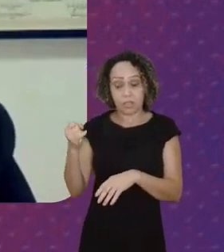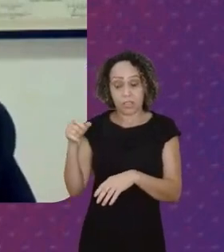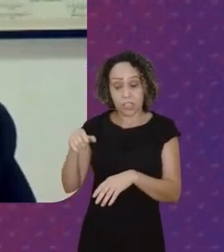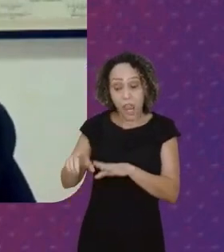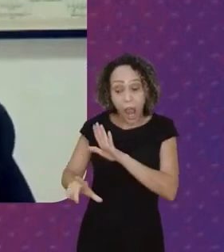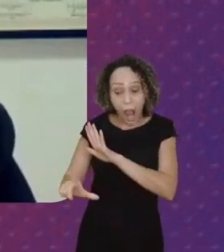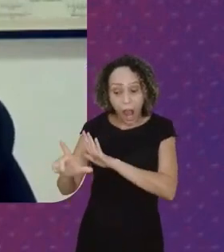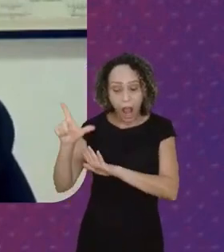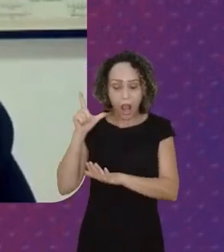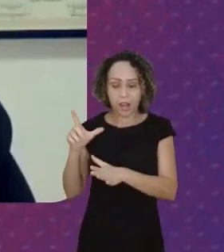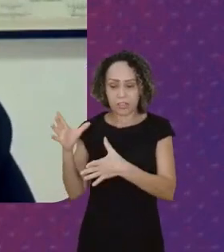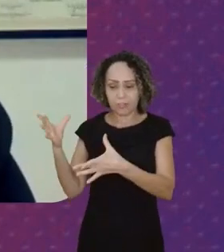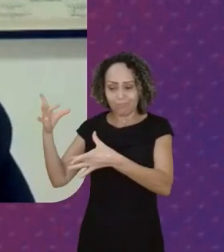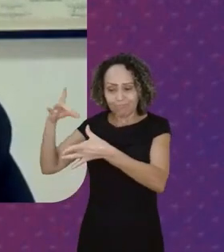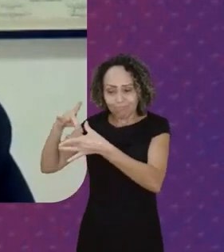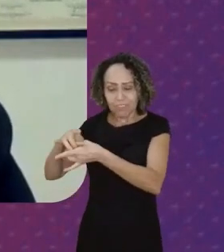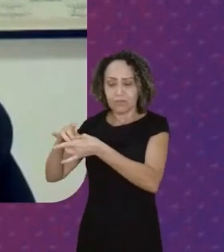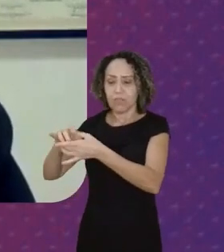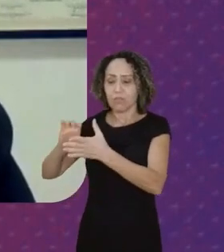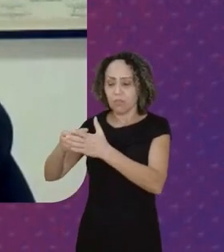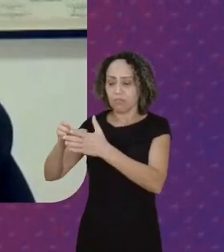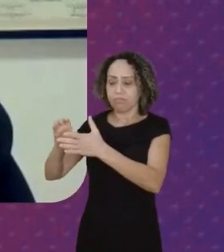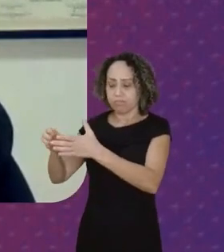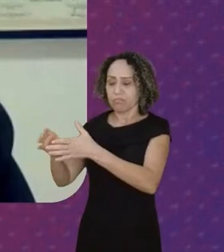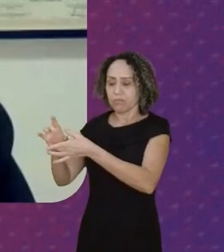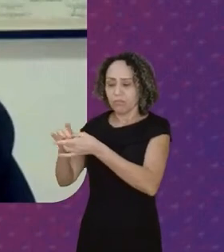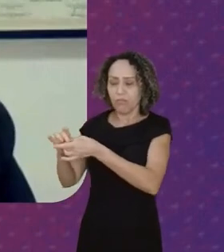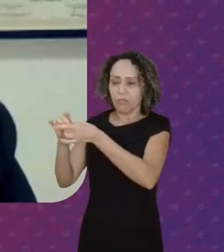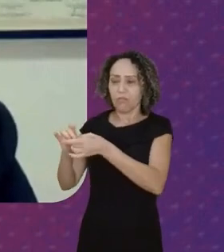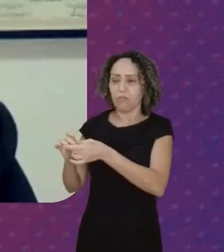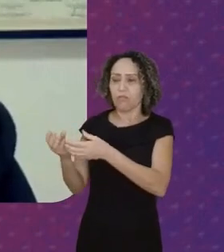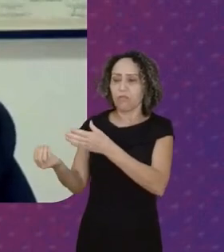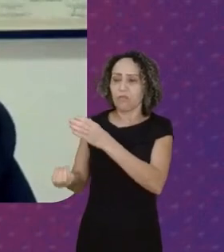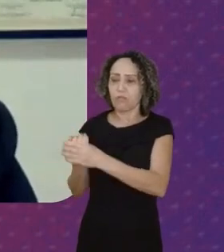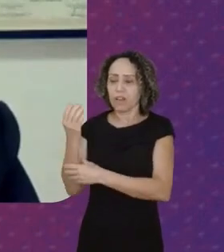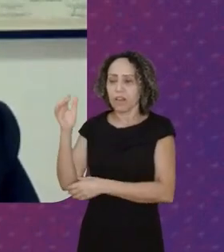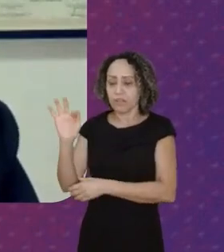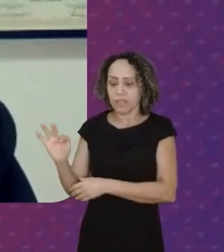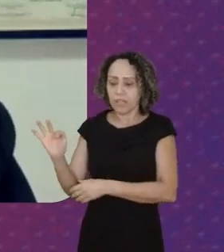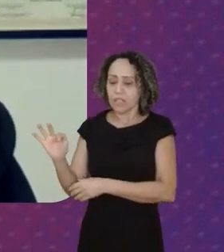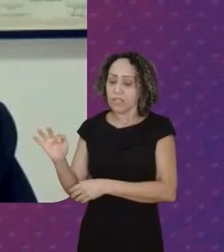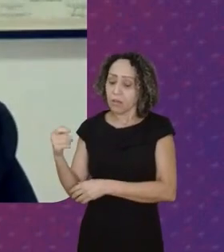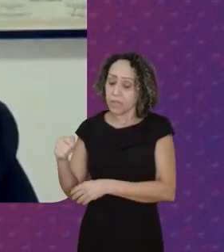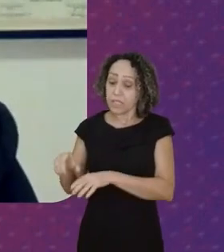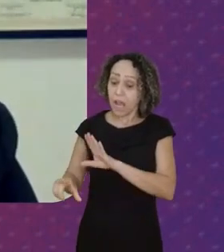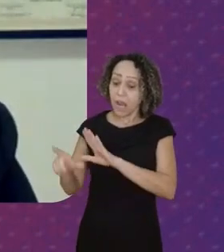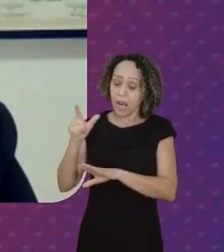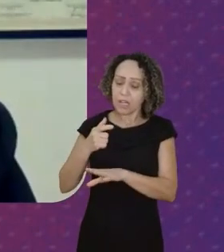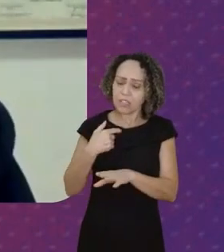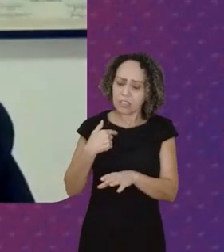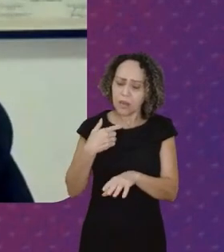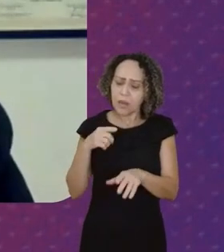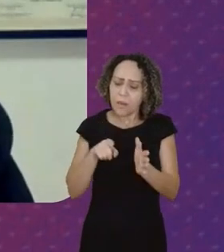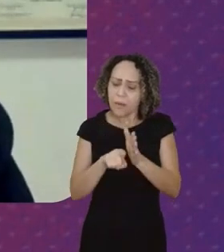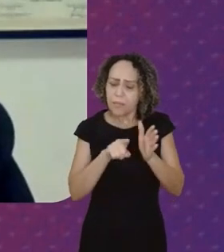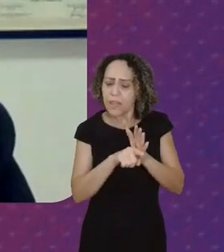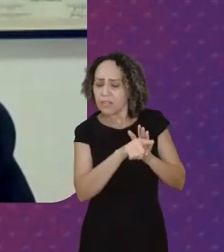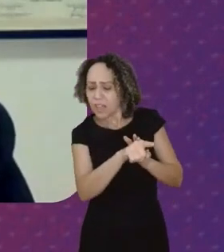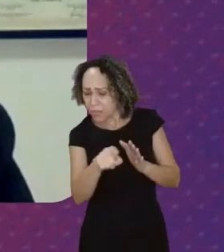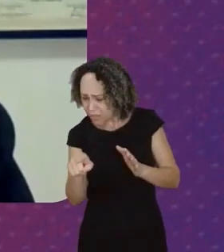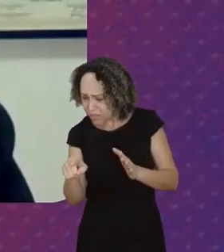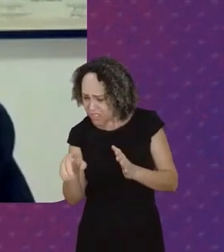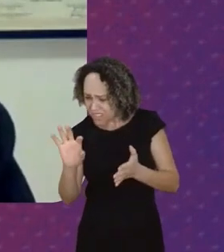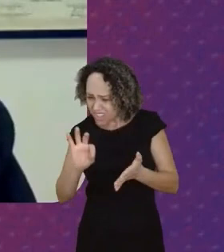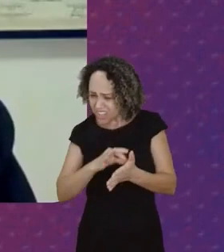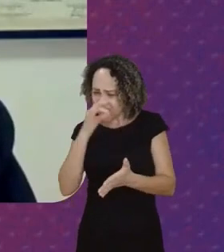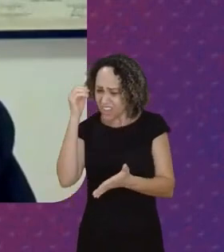aí, lembrando que este ano, nessas eleições, os partidos vão ter aí até o dia 31 de maio, esse mês, né? A gente está